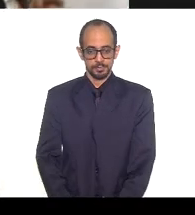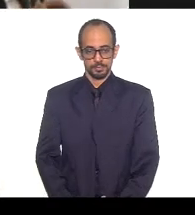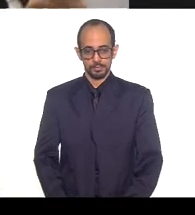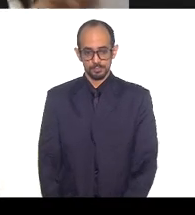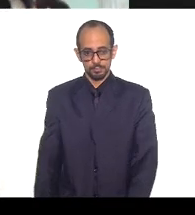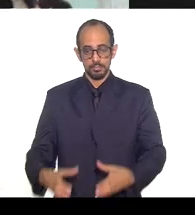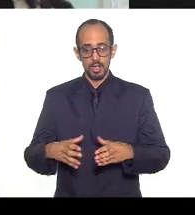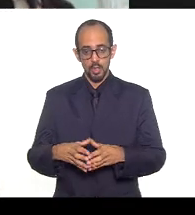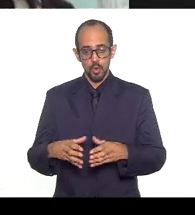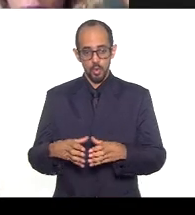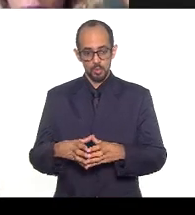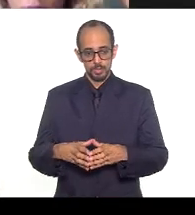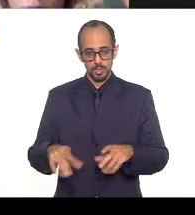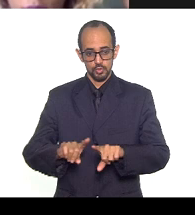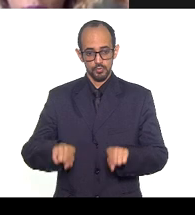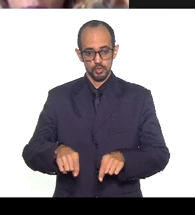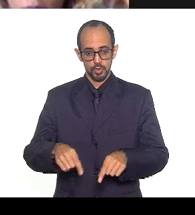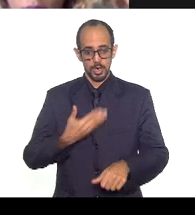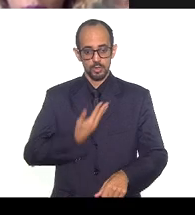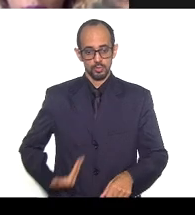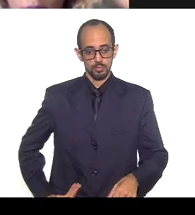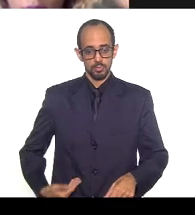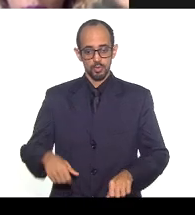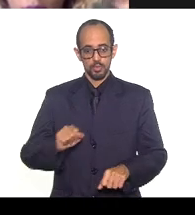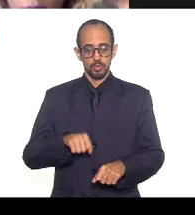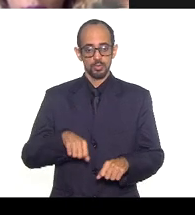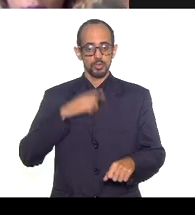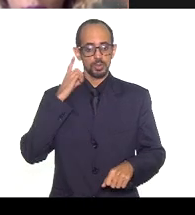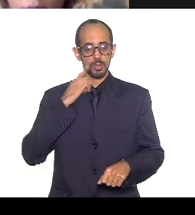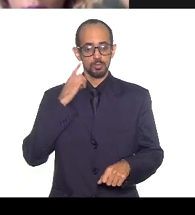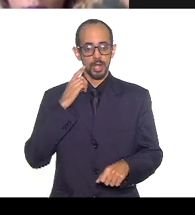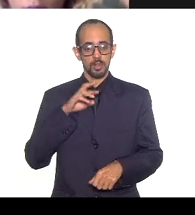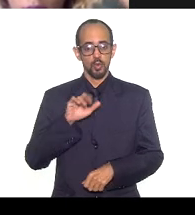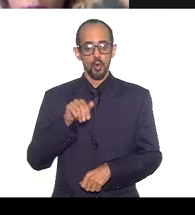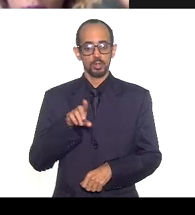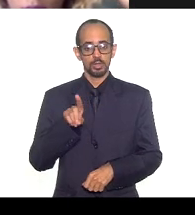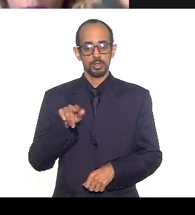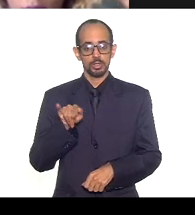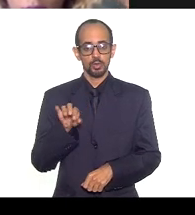Pela Comissão de Servidores Públicos, deputado Rodrigo Amorim.